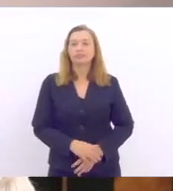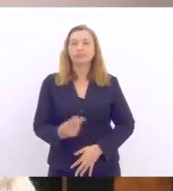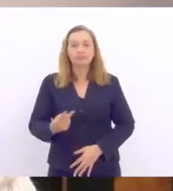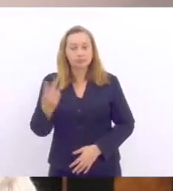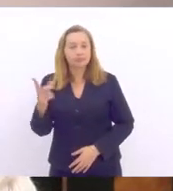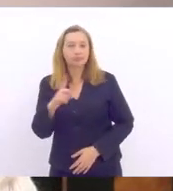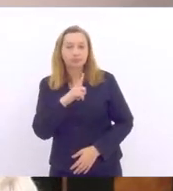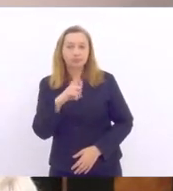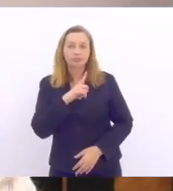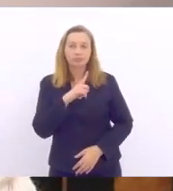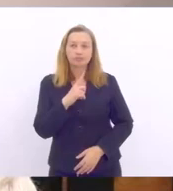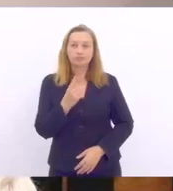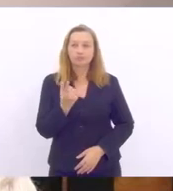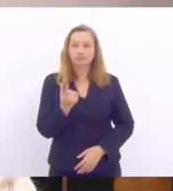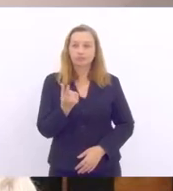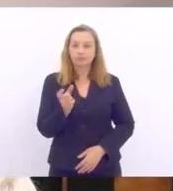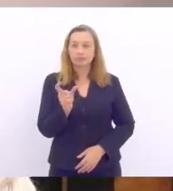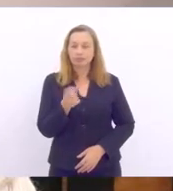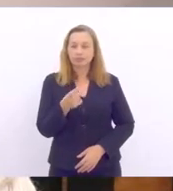uma parte do ingresso.